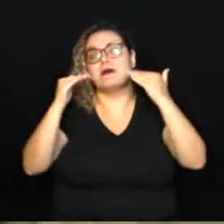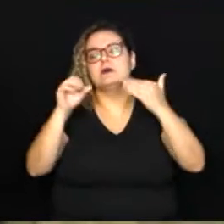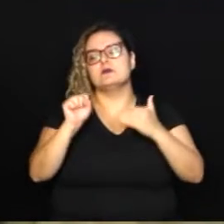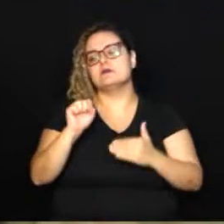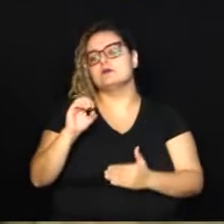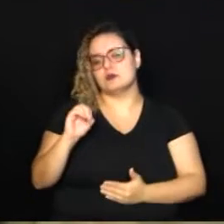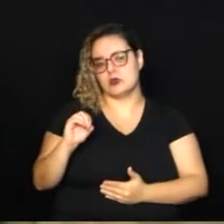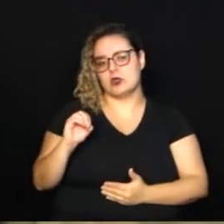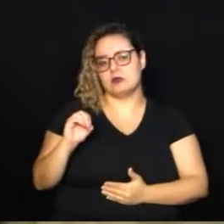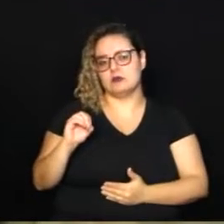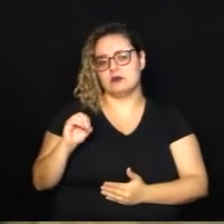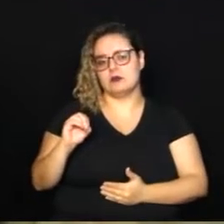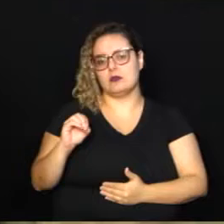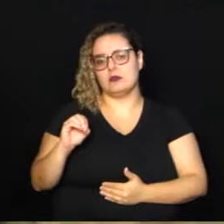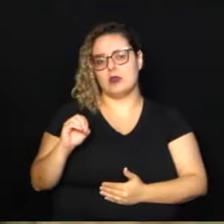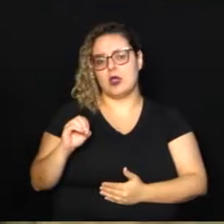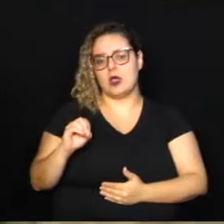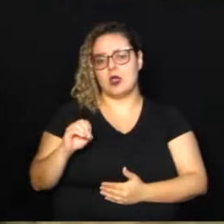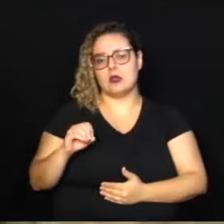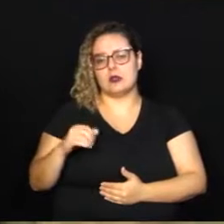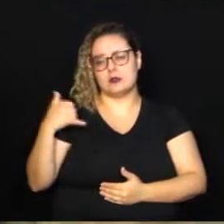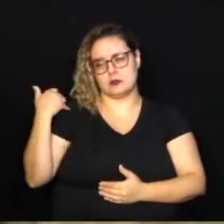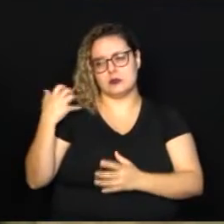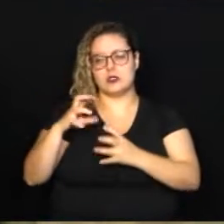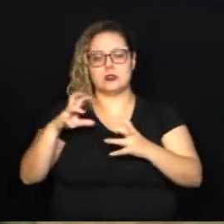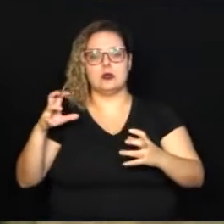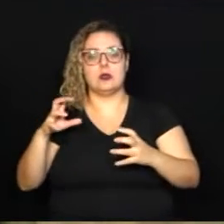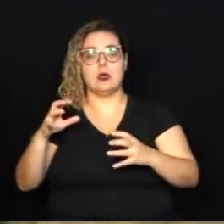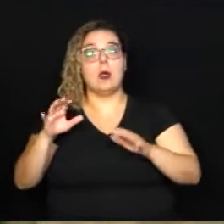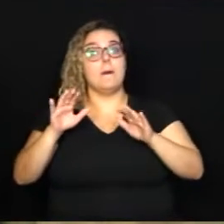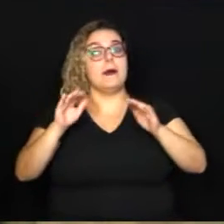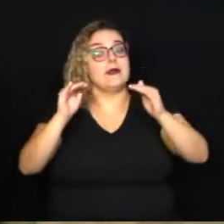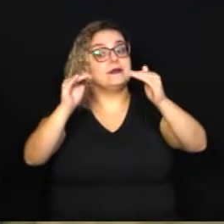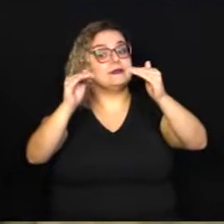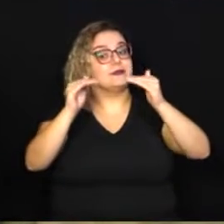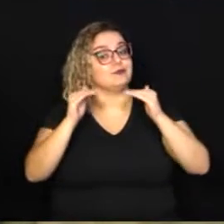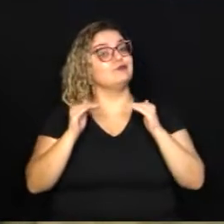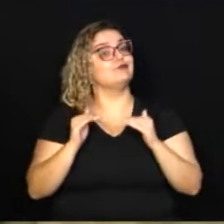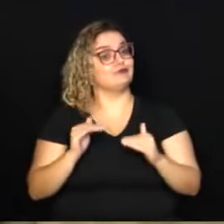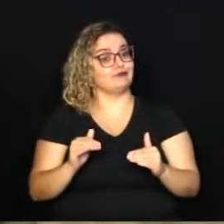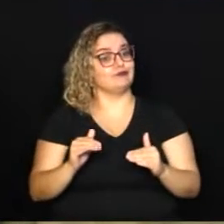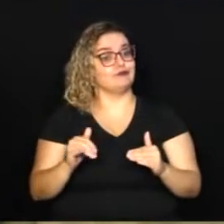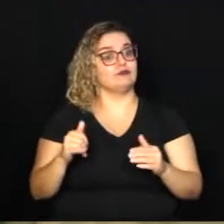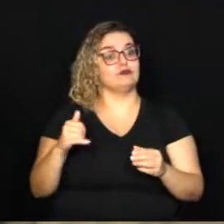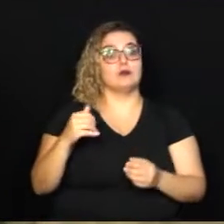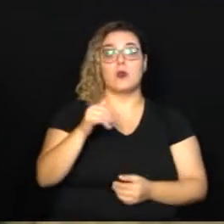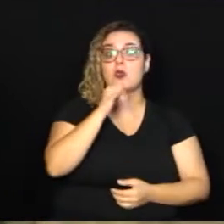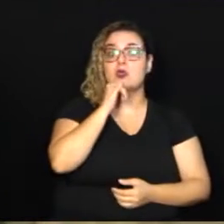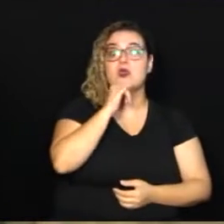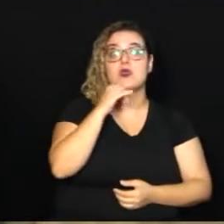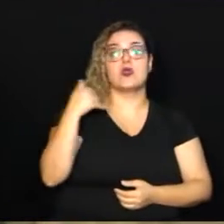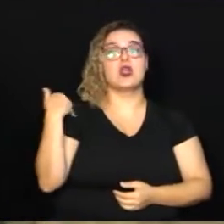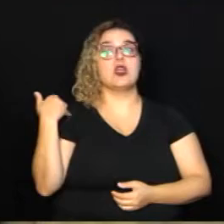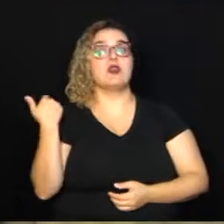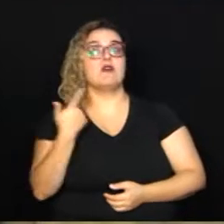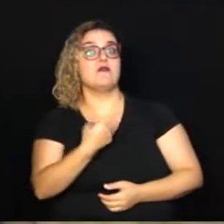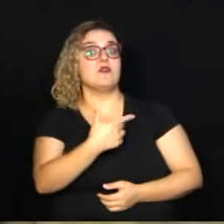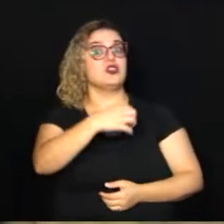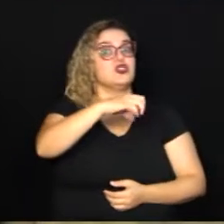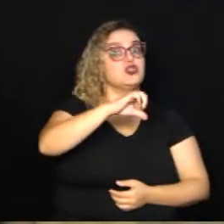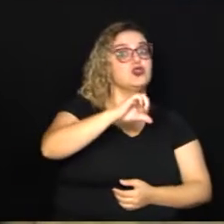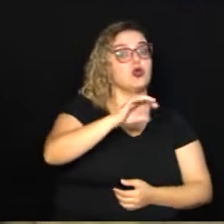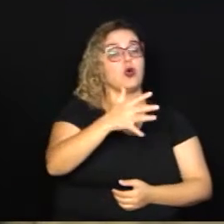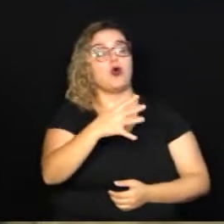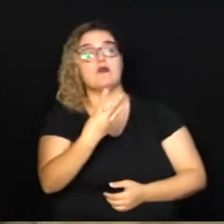anos. A letalidade era muito maior. Essa faixa já está descendo. Eu dei exemplos aqui de pessoas com 29, na casa dos 30, dos 40,